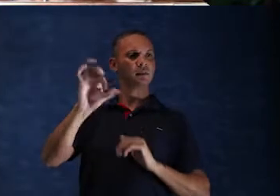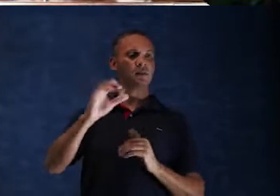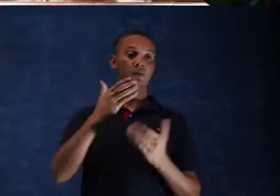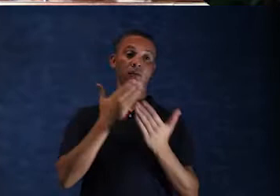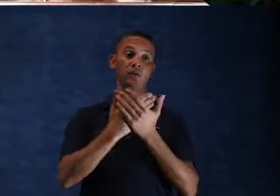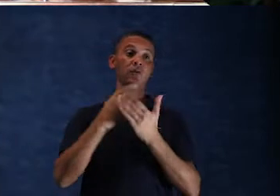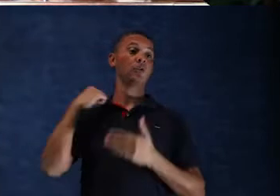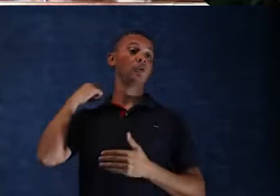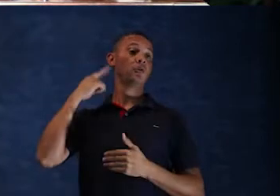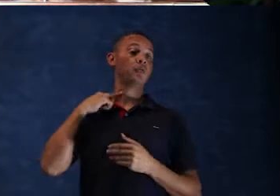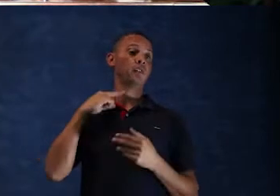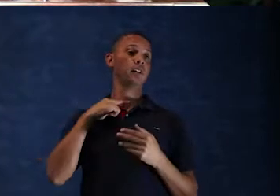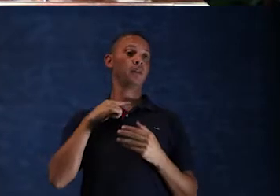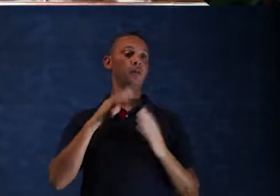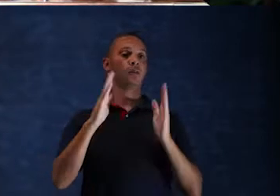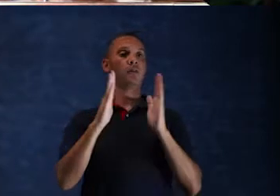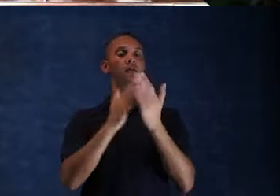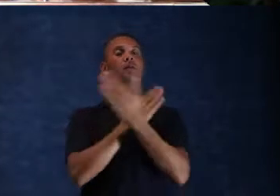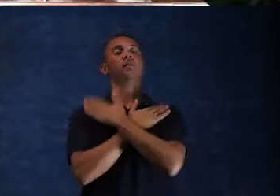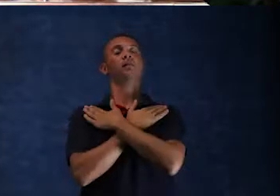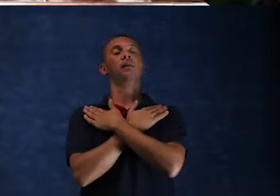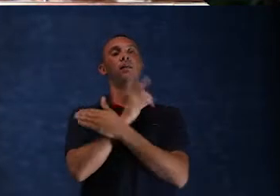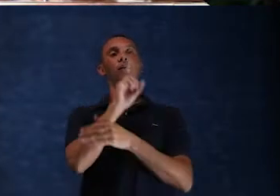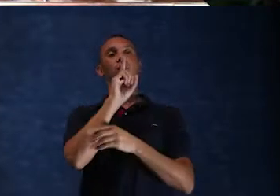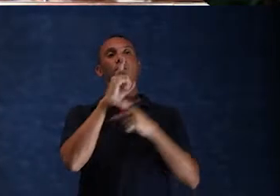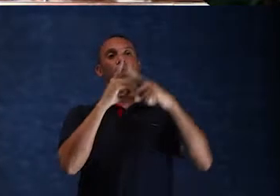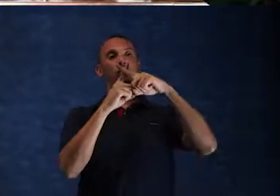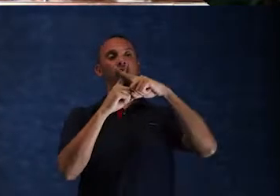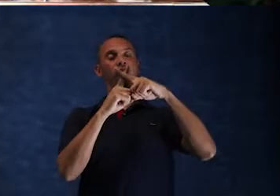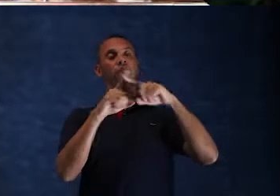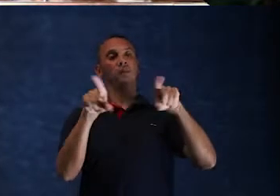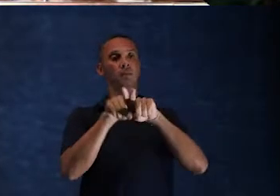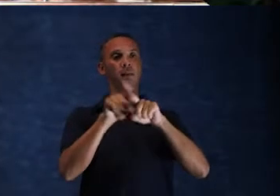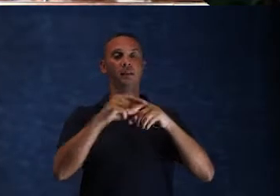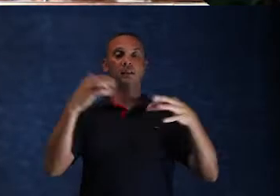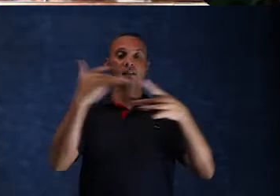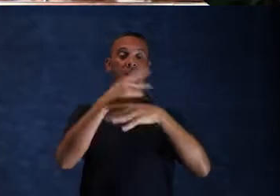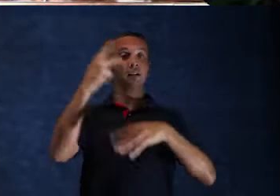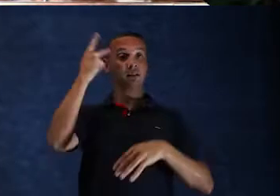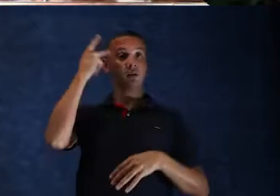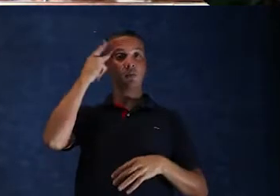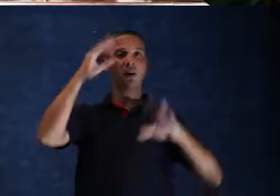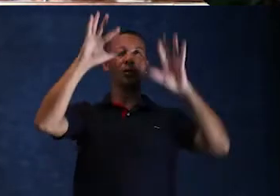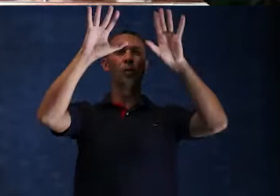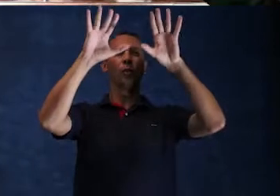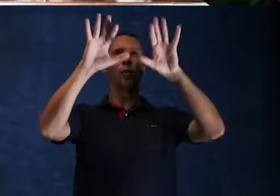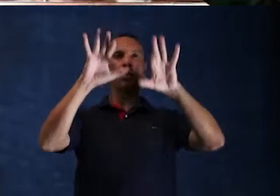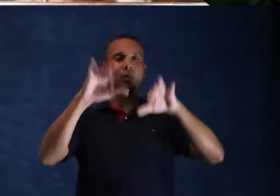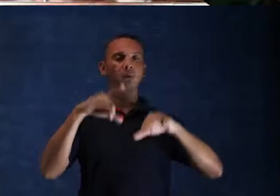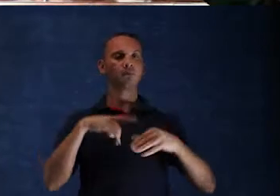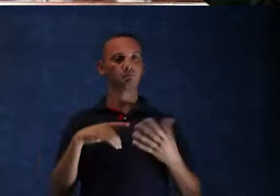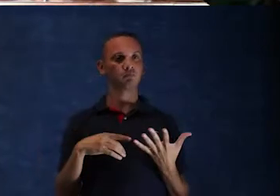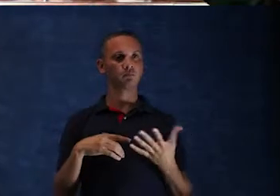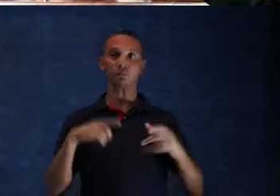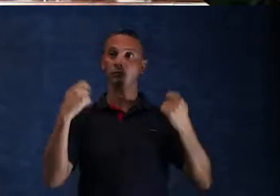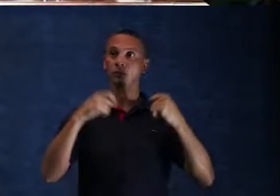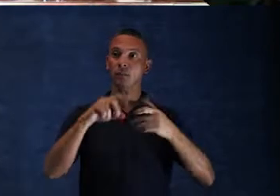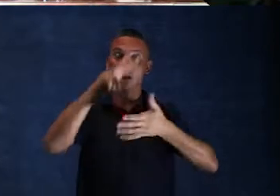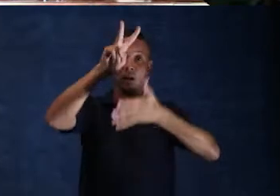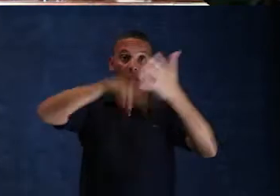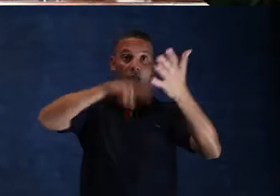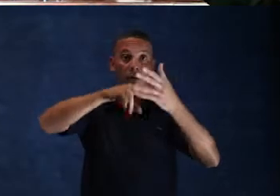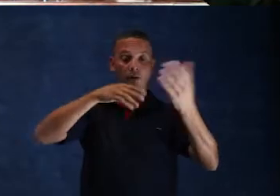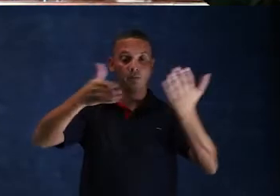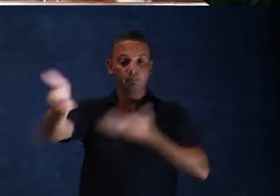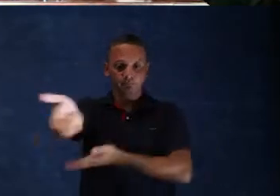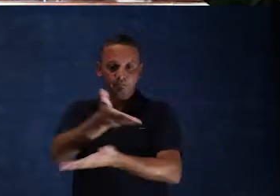o Cemitério da Consolação e a cidade de São Paulo, cheia de garoas e nevoeiros. É preciso, então, que o leitor interaja